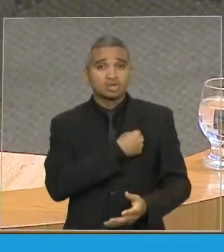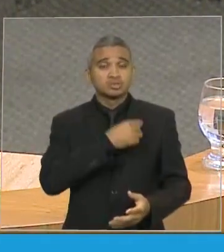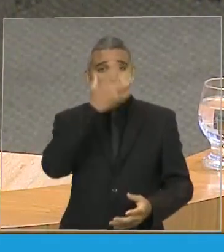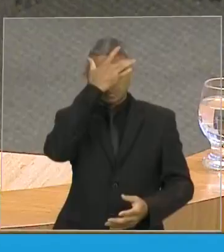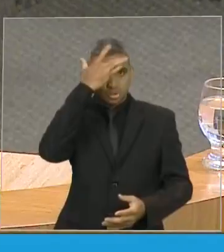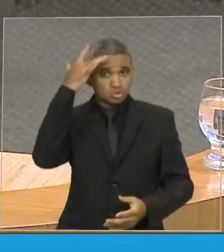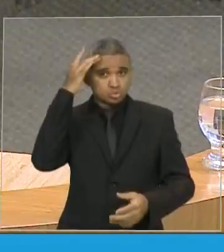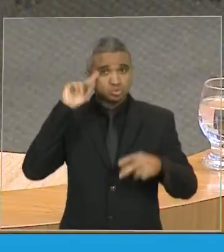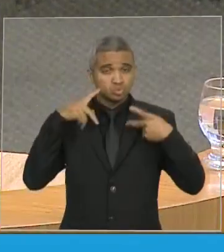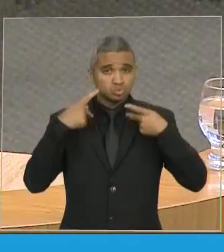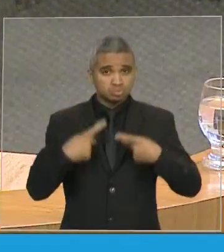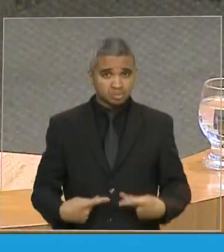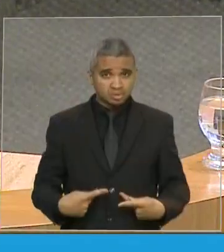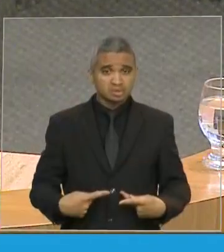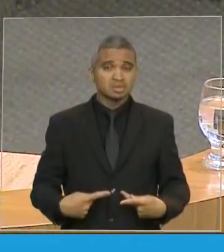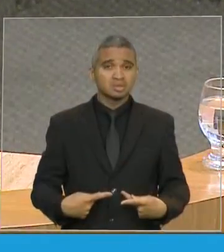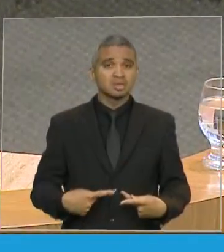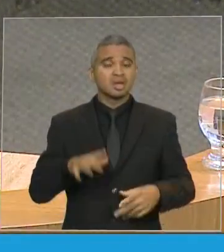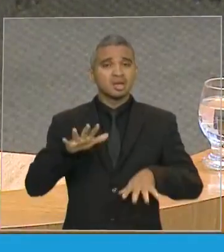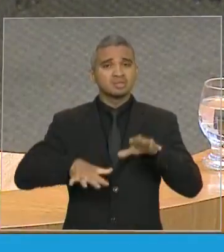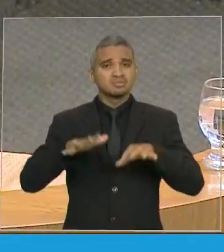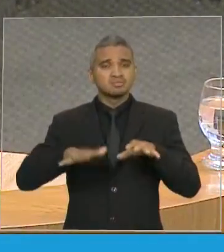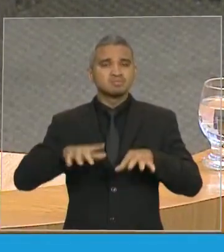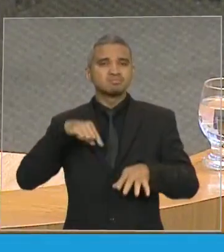humanos, somos tolhidos